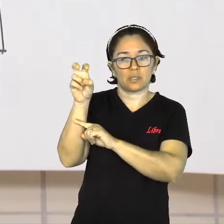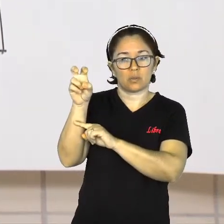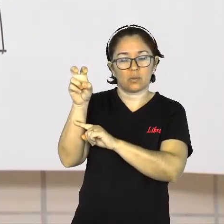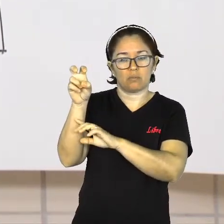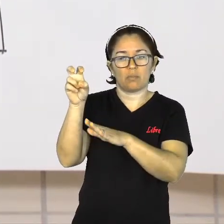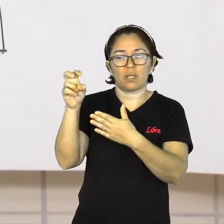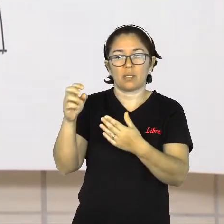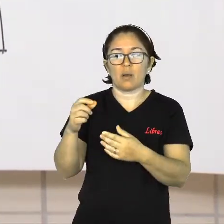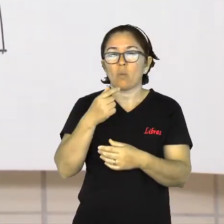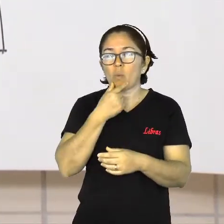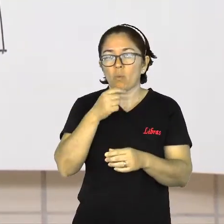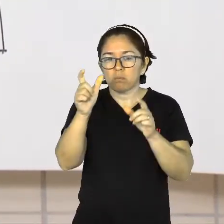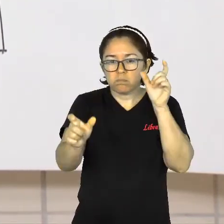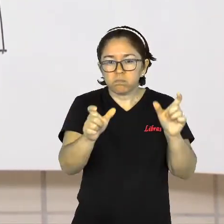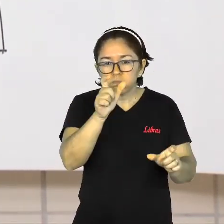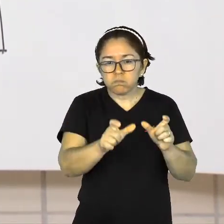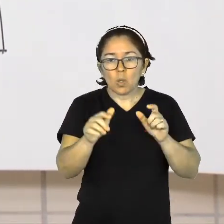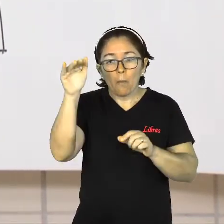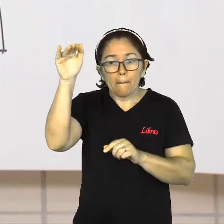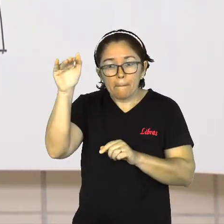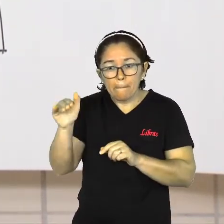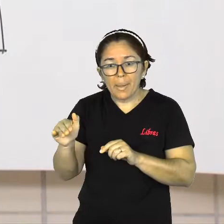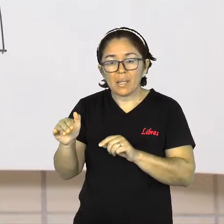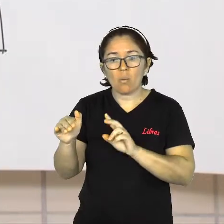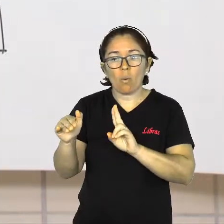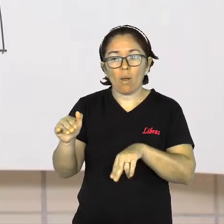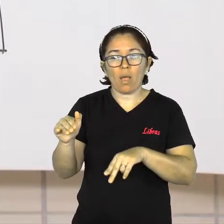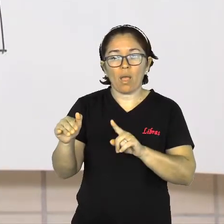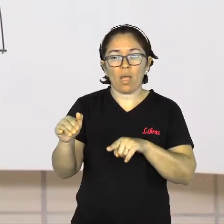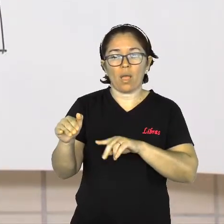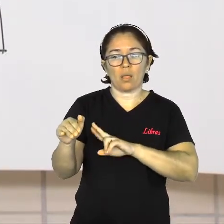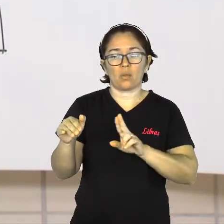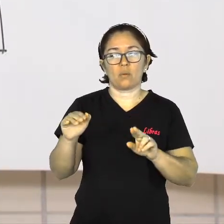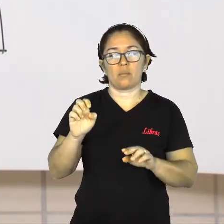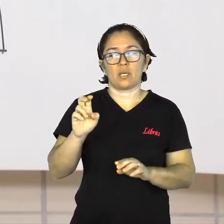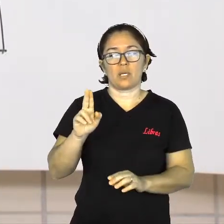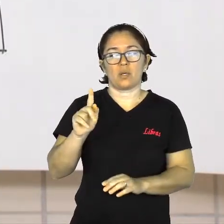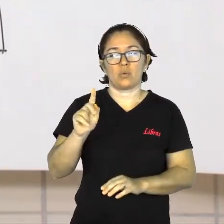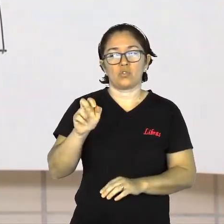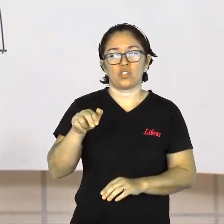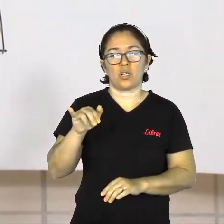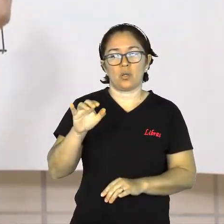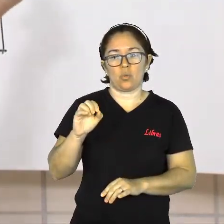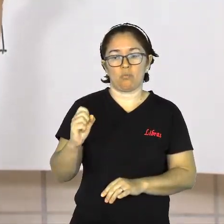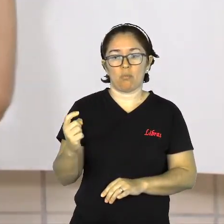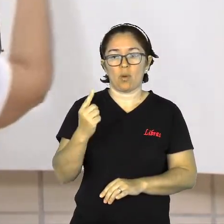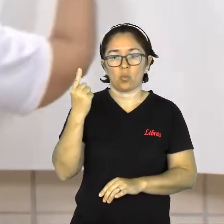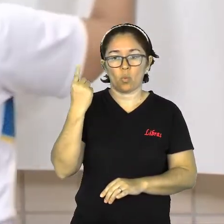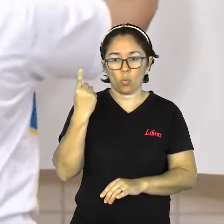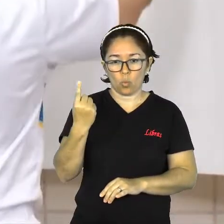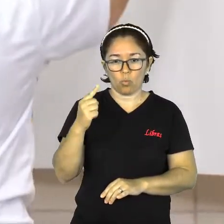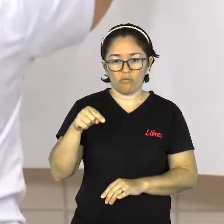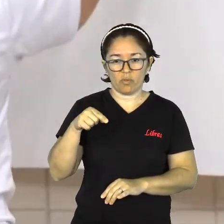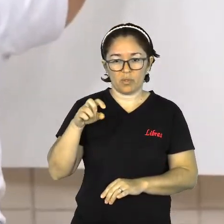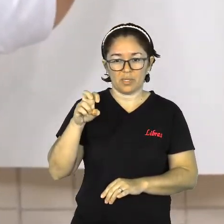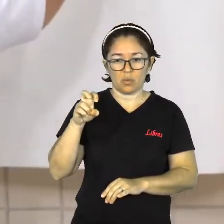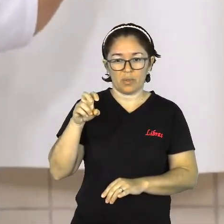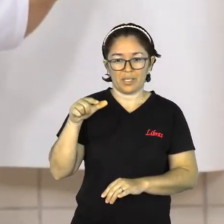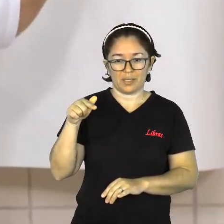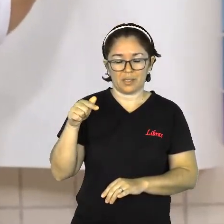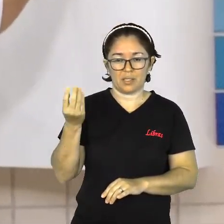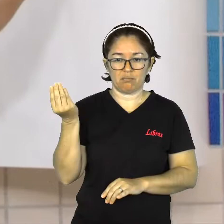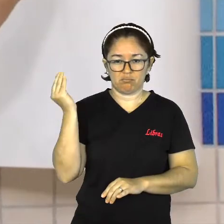menor da turma é o Eugênio. Ele tem 1,57 m. Então, quem é?